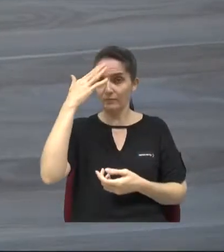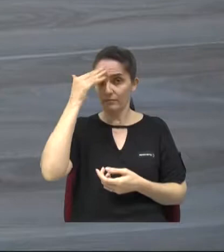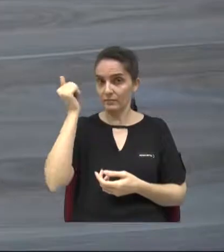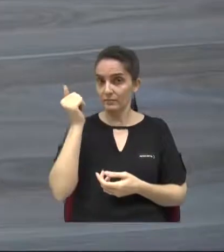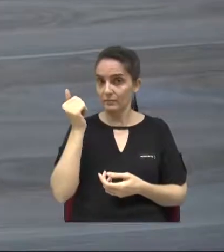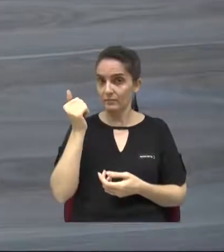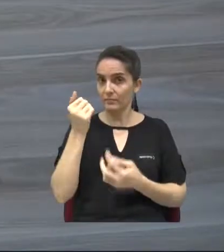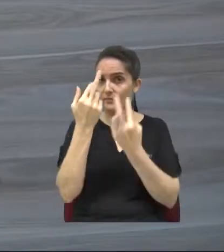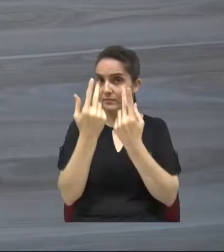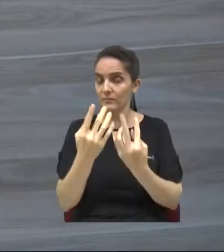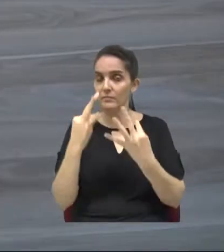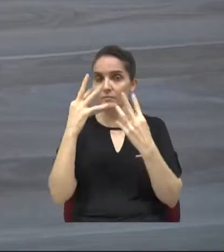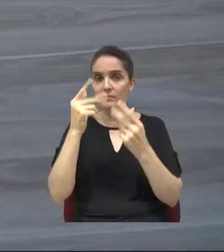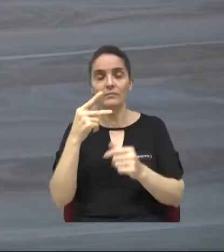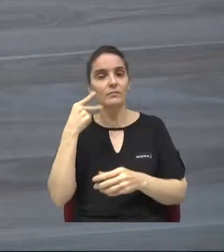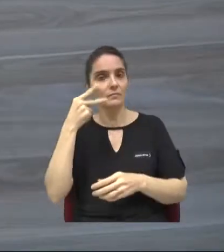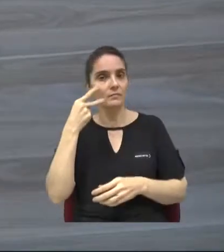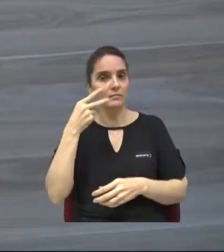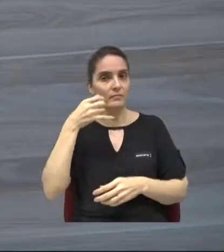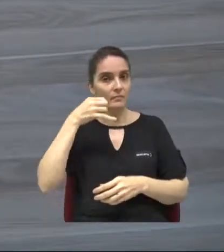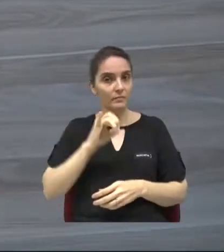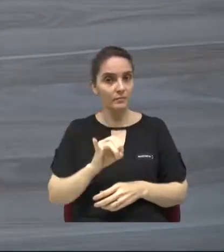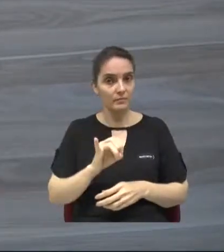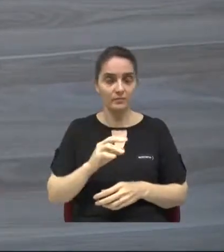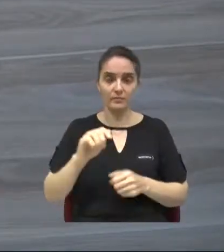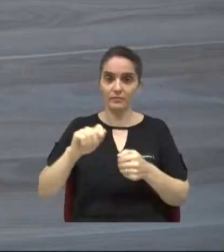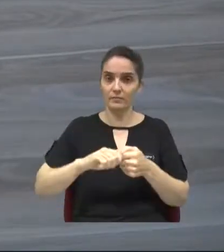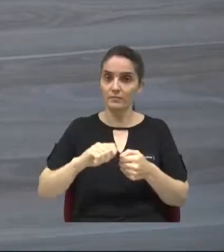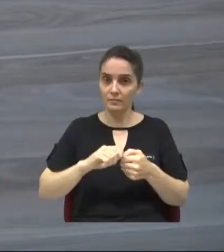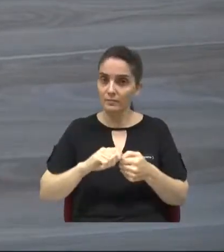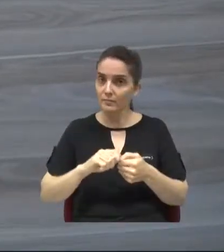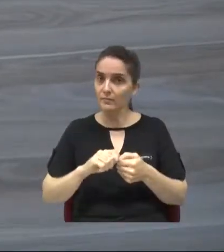casa, quando vamos fazer algo,